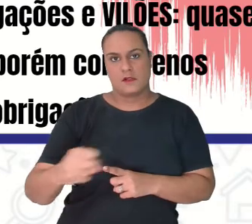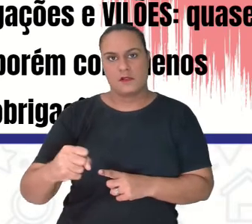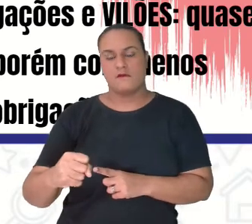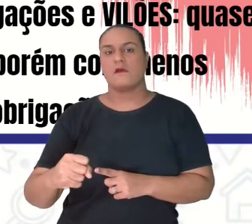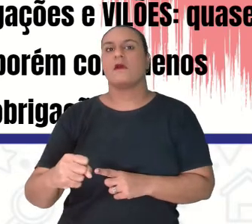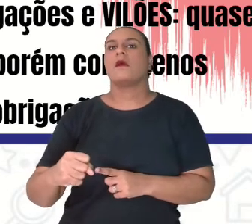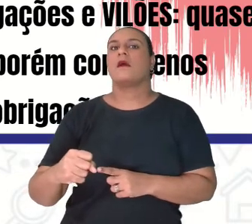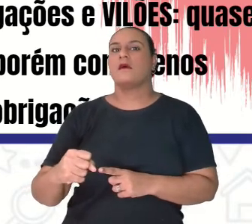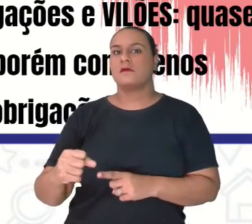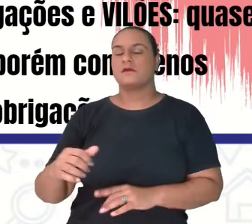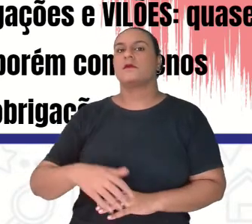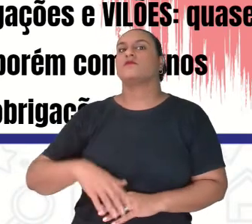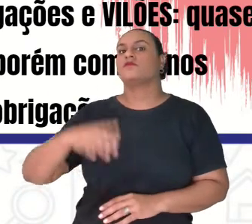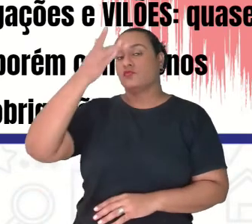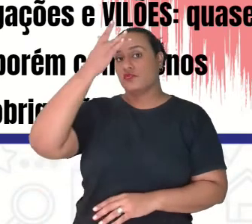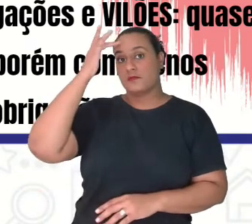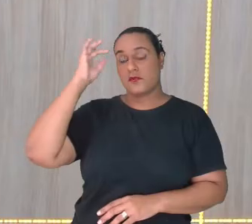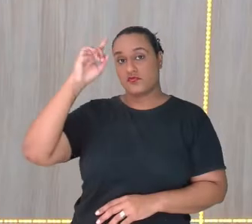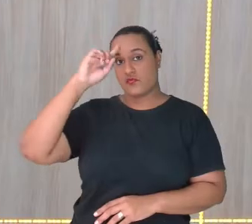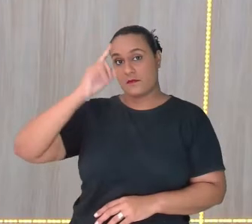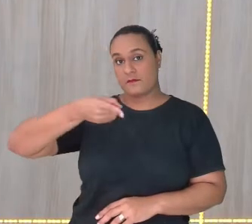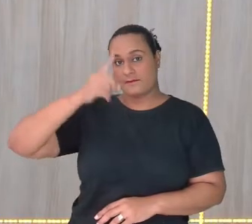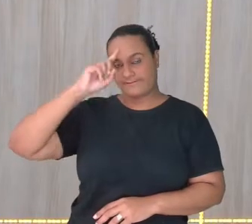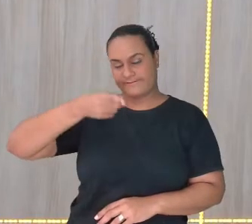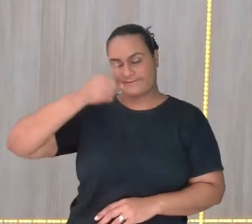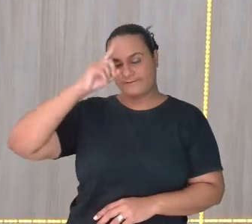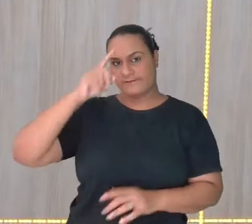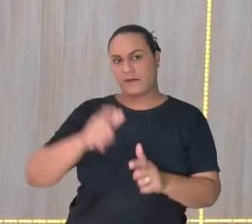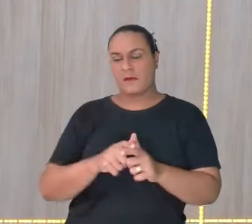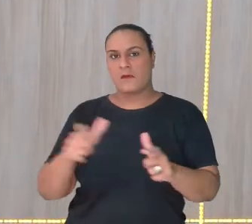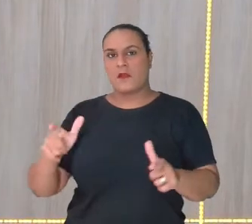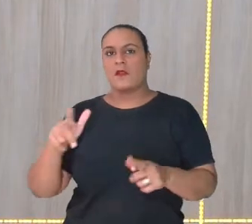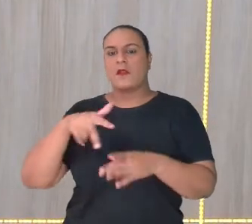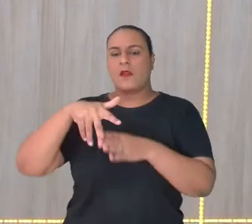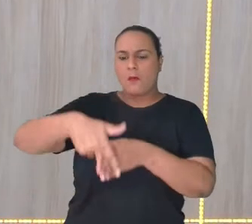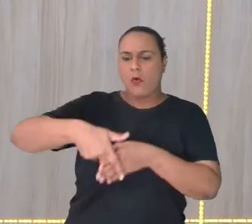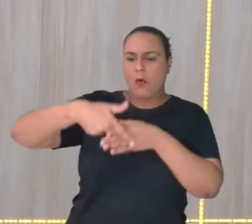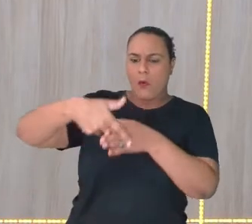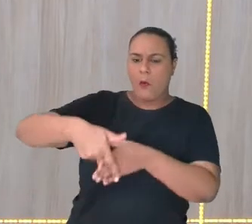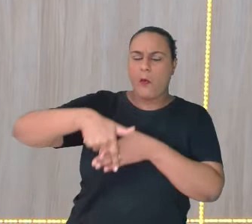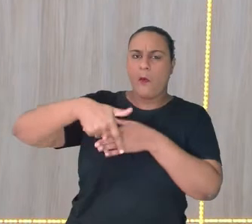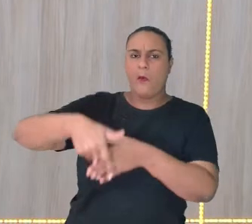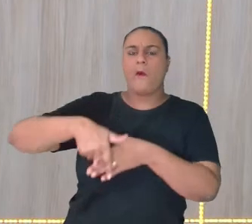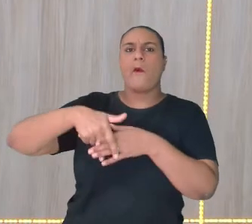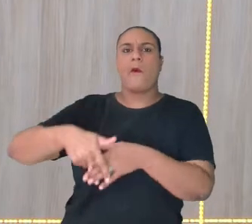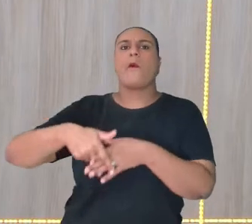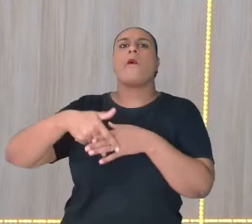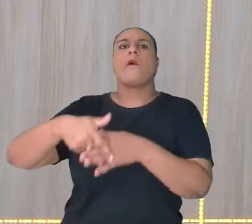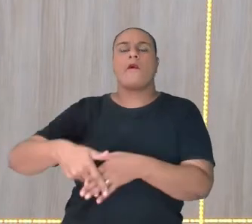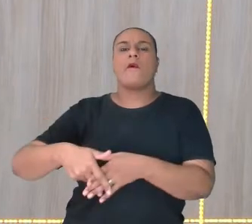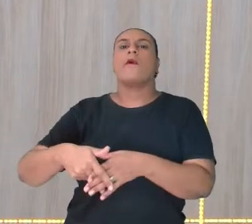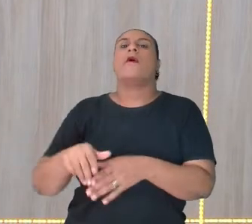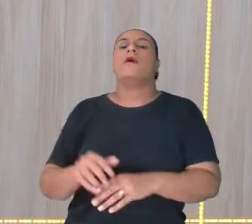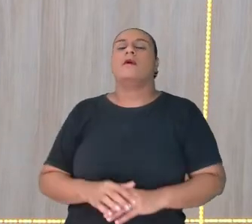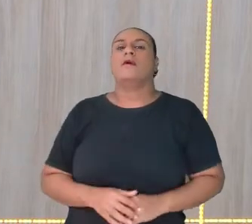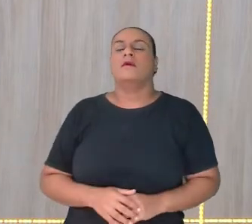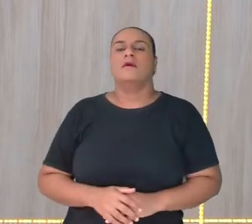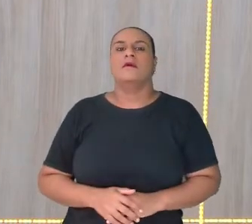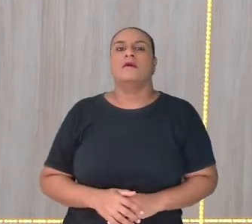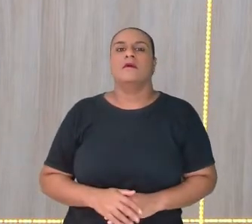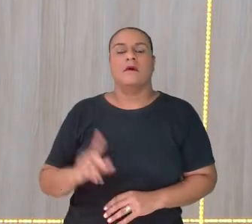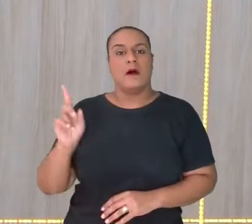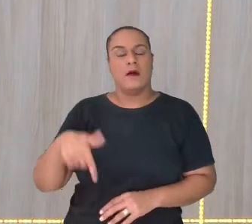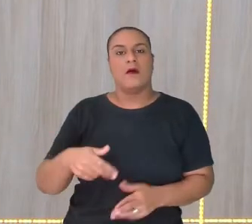dos feudos, né? Então, os nobres, em sua maioria, né, cavaleiros, né, combatentes, né, e